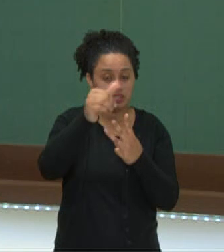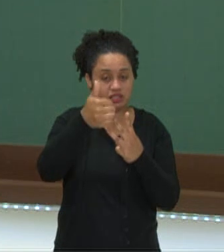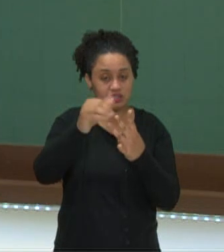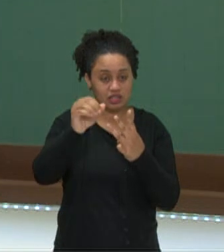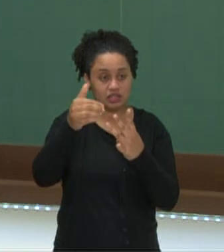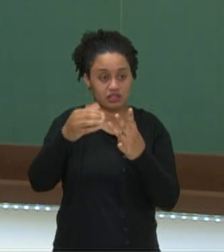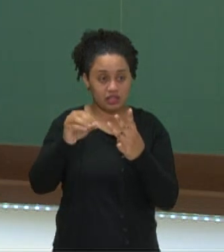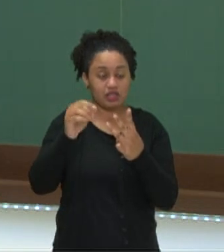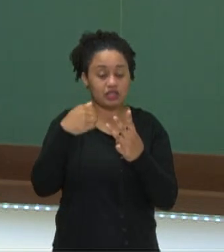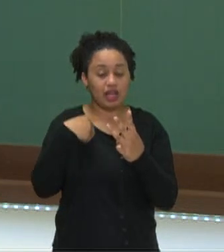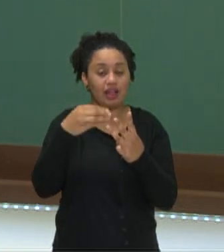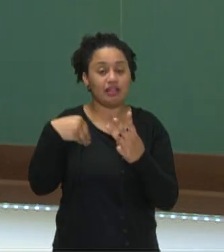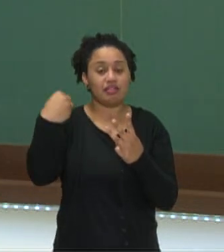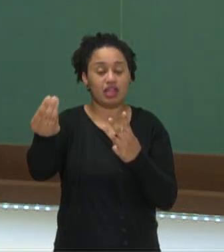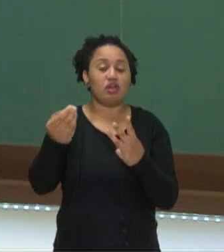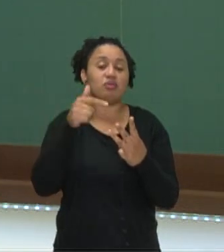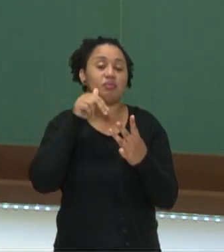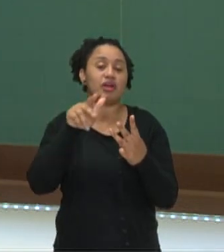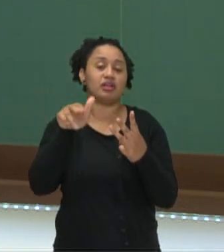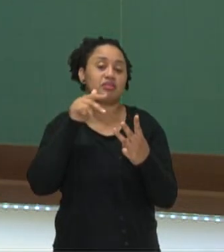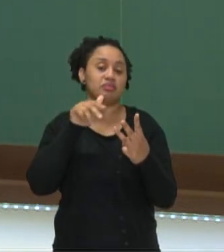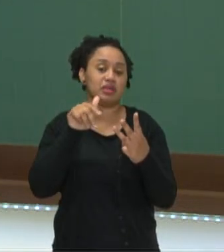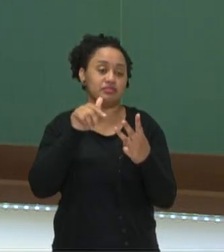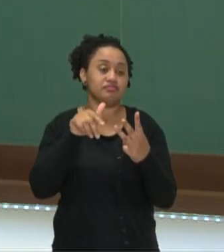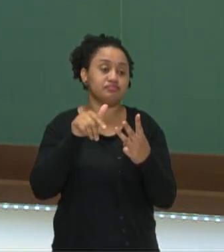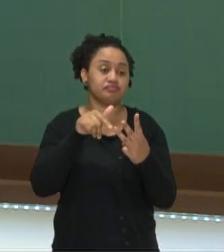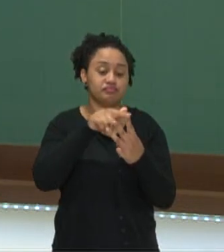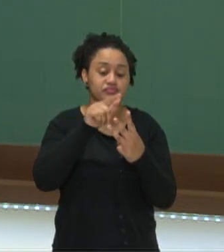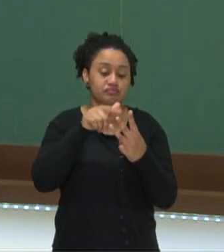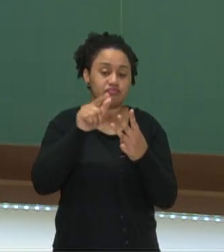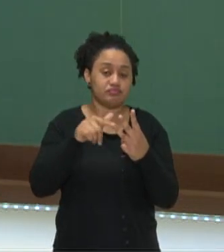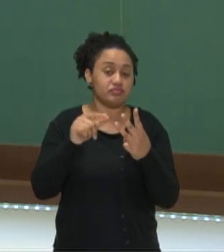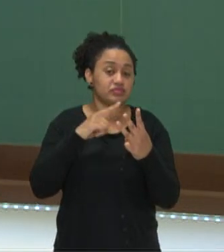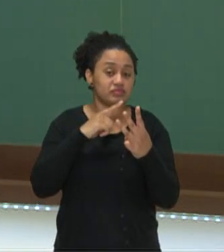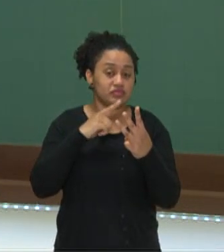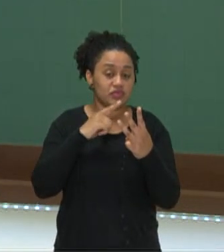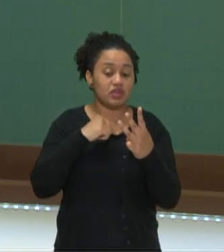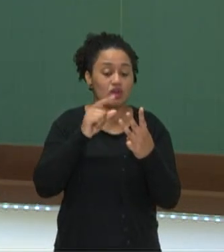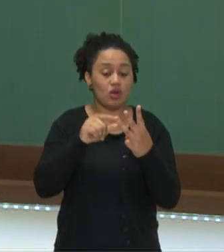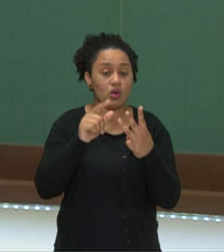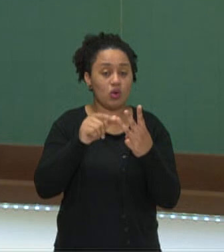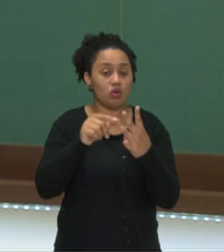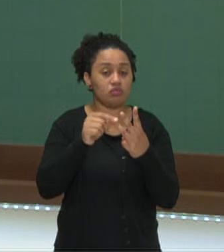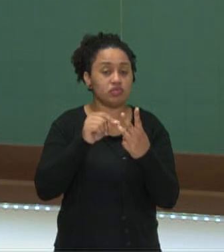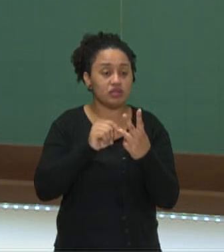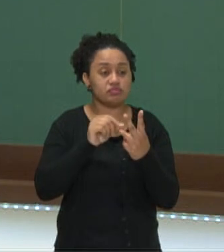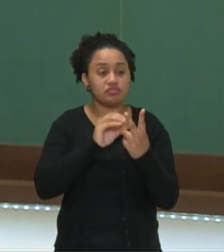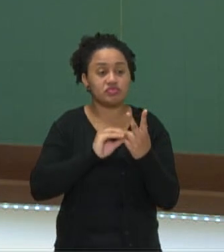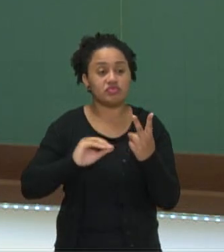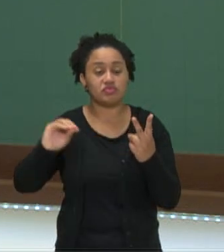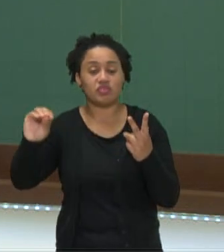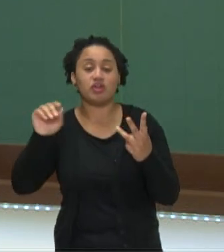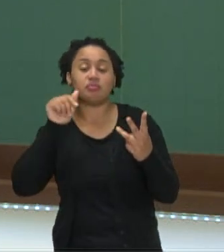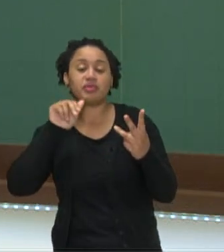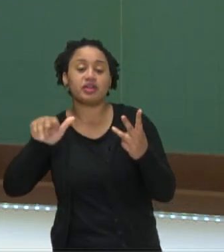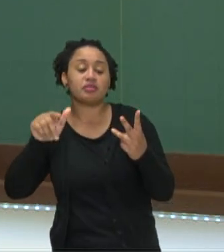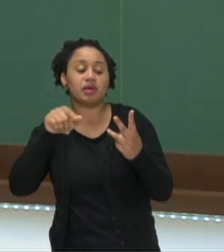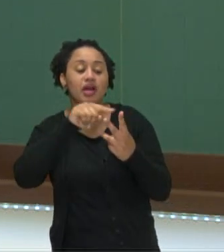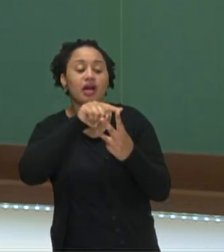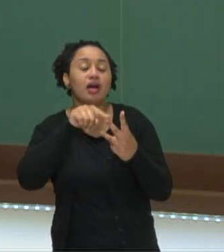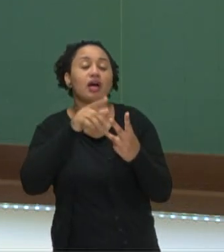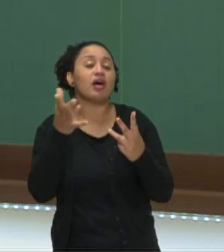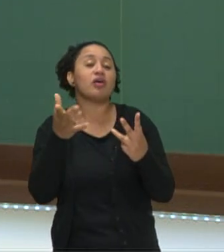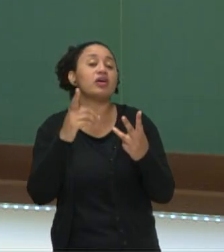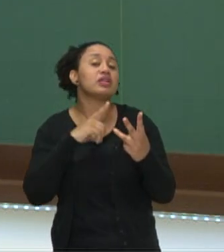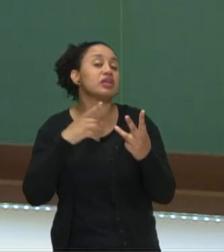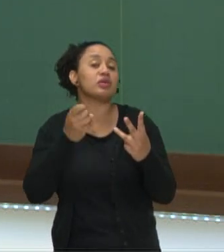a terça parte para sua irmã. Então, dessas 3 partes, uma das partes foi para a irmã. Quanto que tem nessa uma